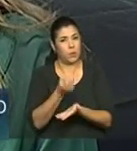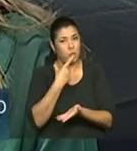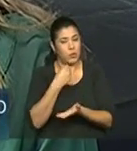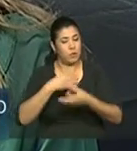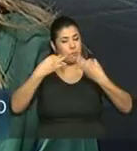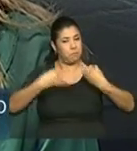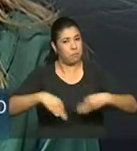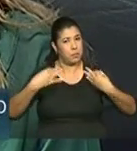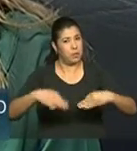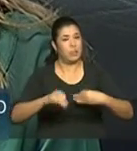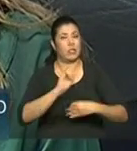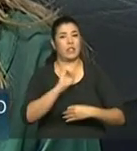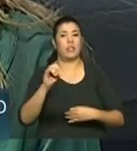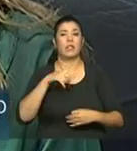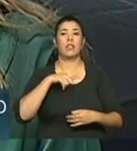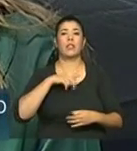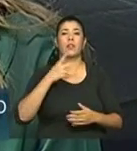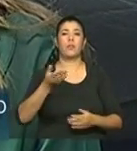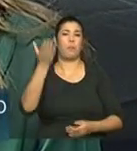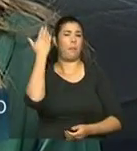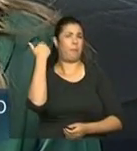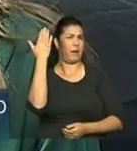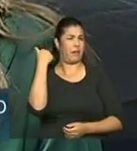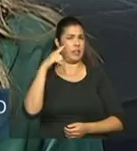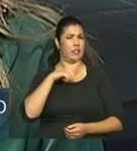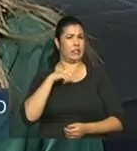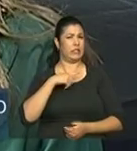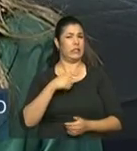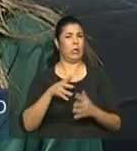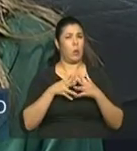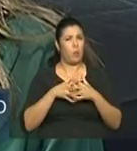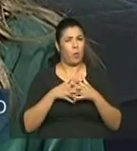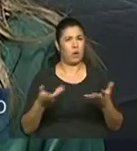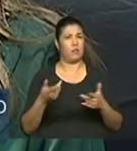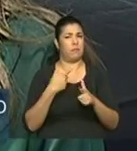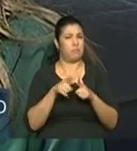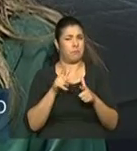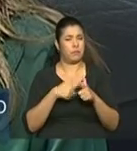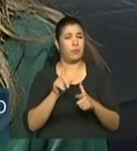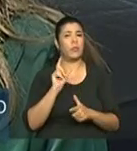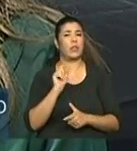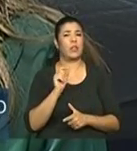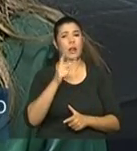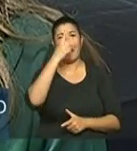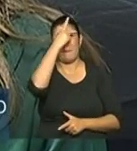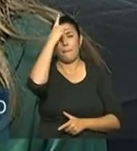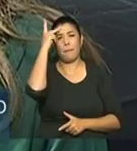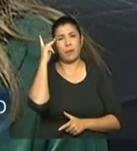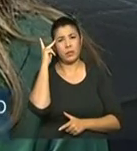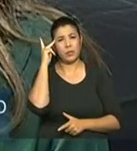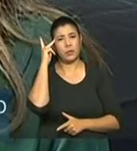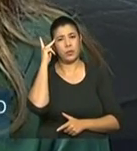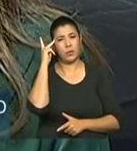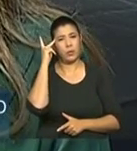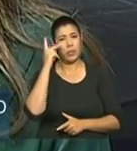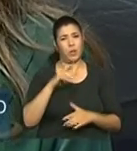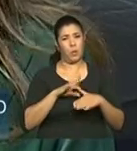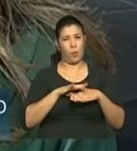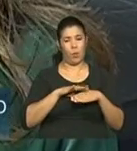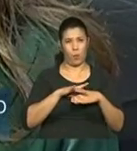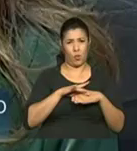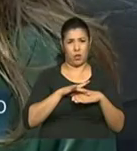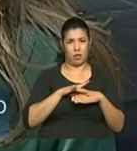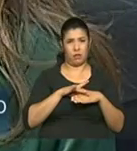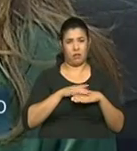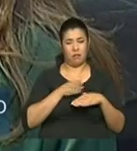maior possível, porque um dos fatores no passado que mais complicava isso era justamente o tratamento concentrado